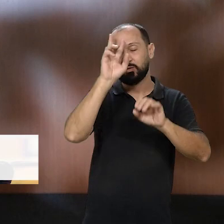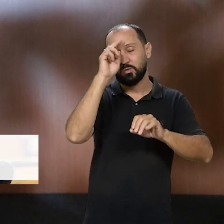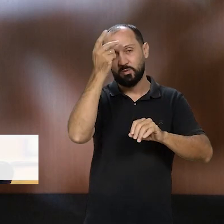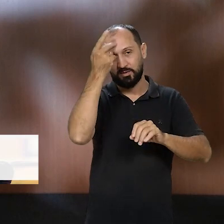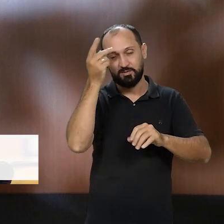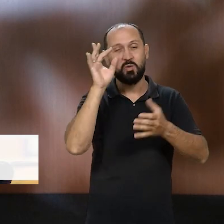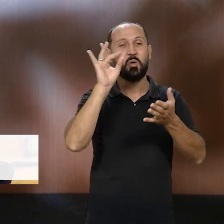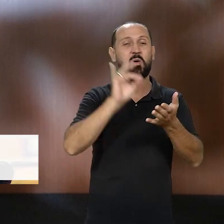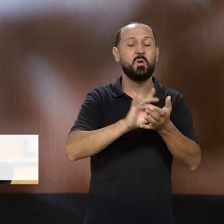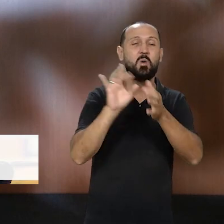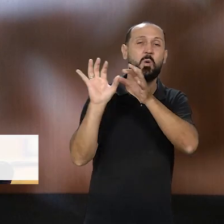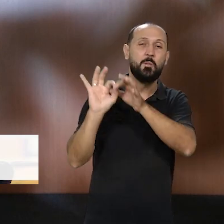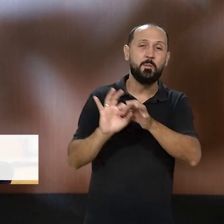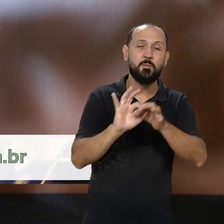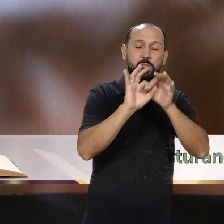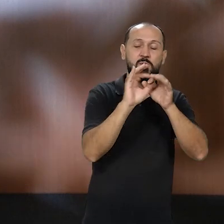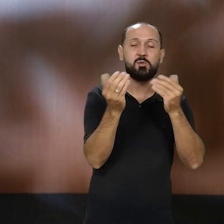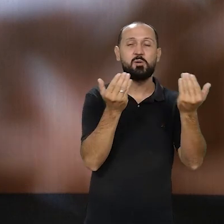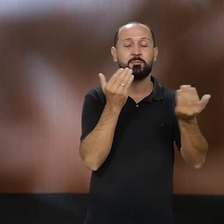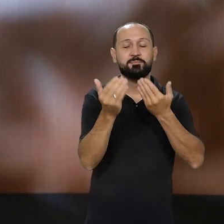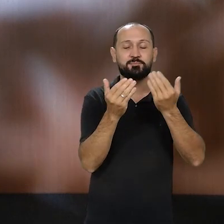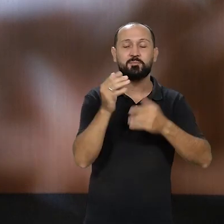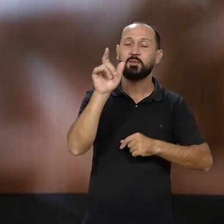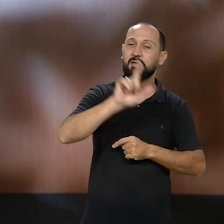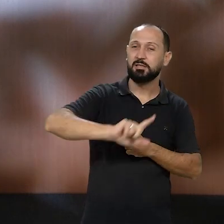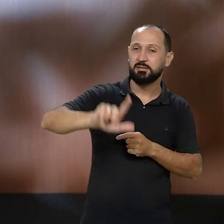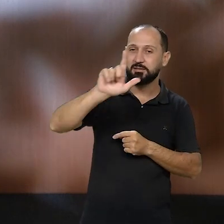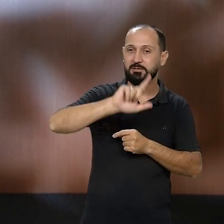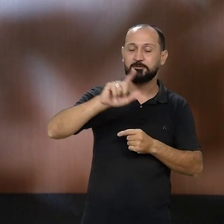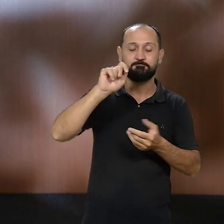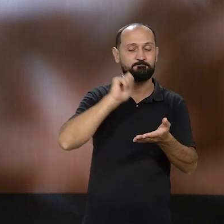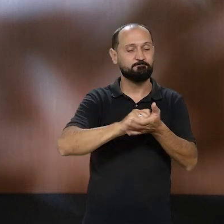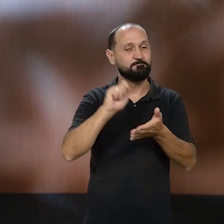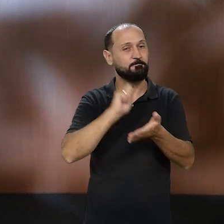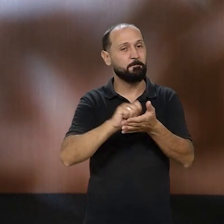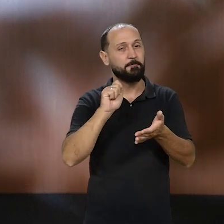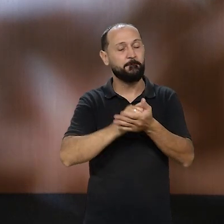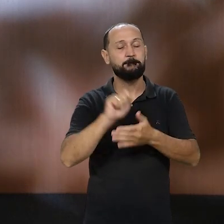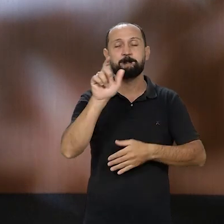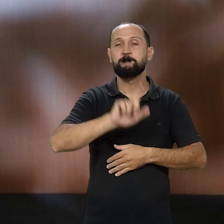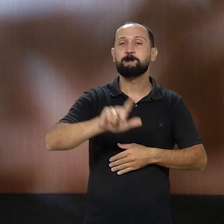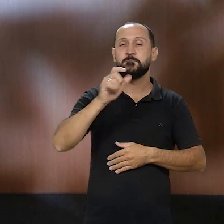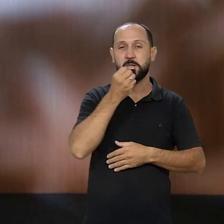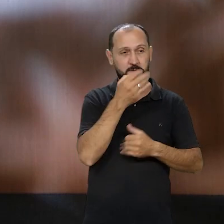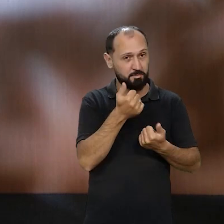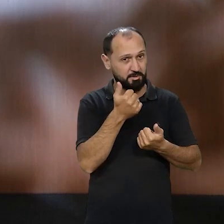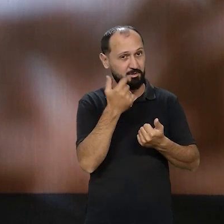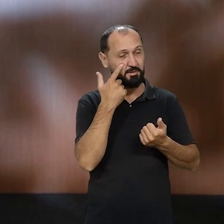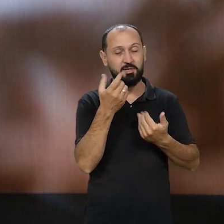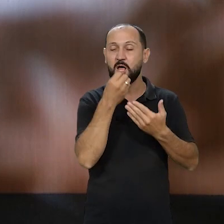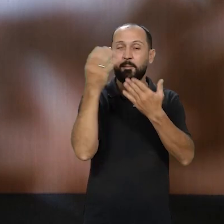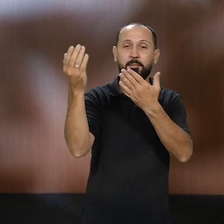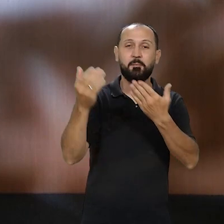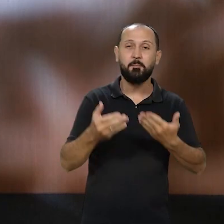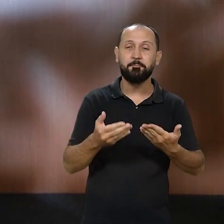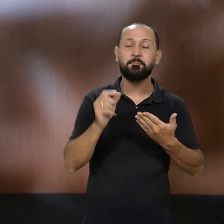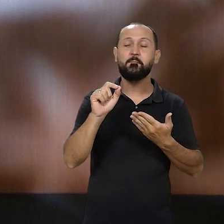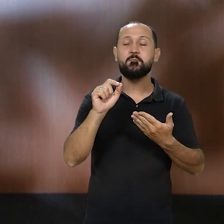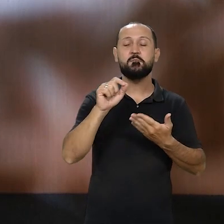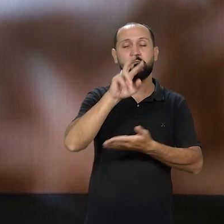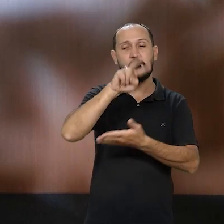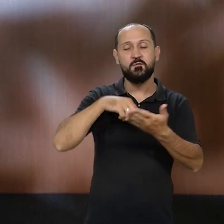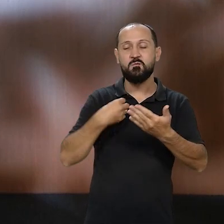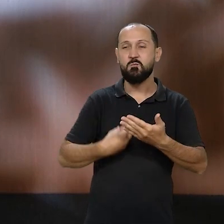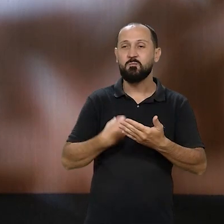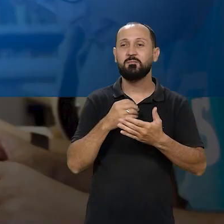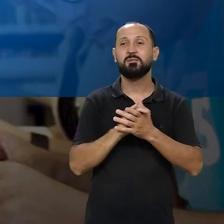com textos sobre psicanálise, literatura e seus escritos literários. Tudo bem, Sloane? Seja bem-vinda ao Ler e